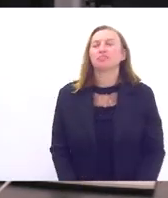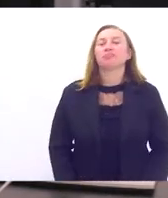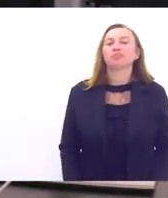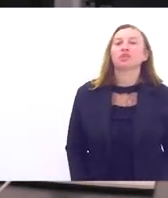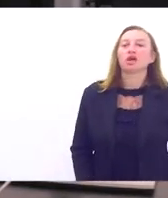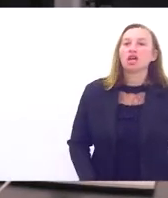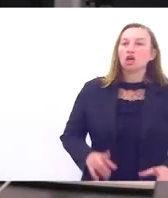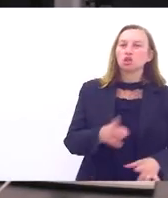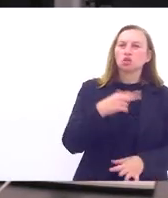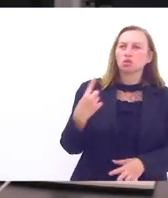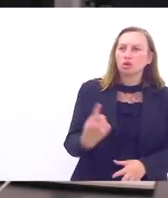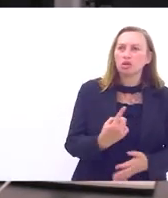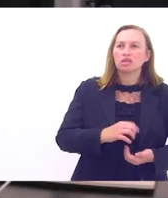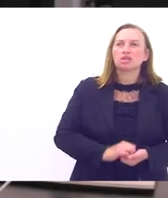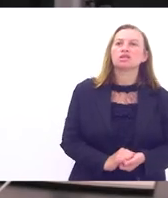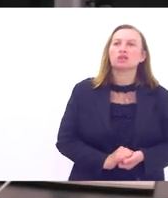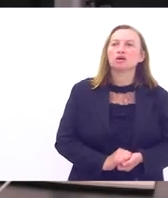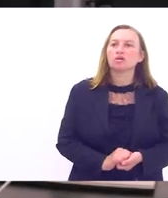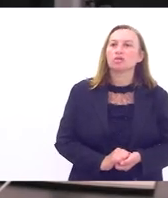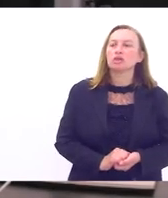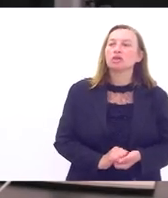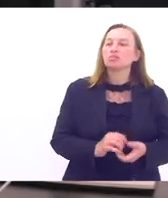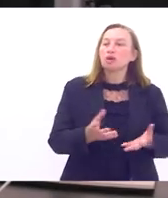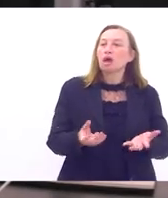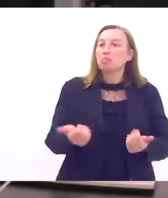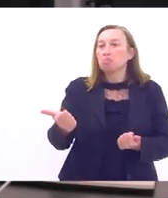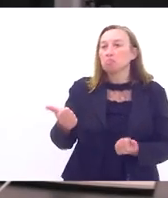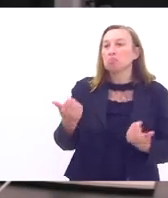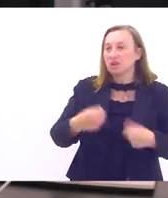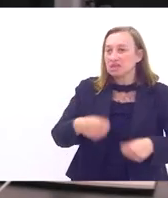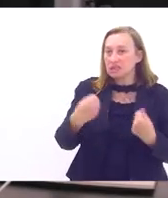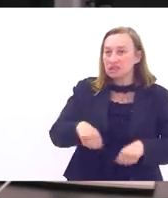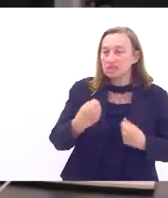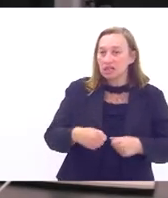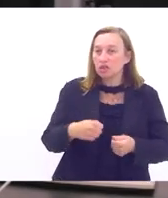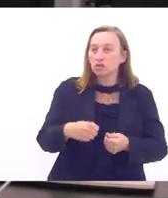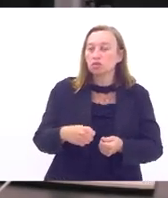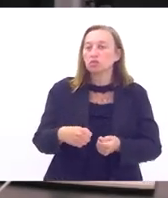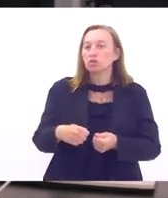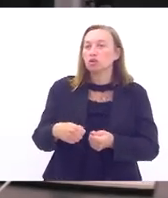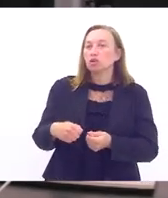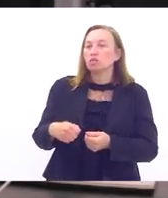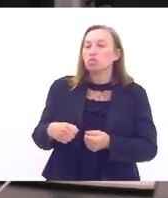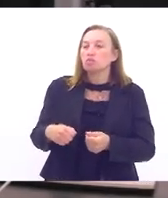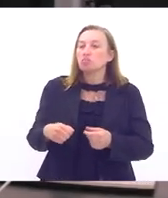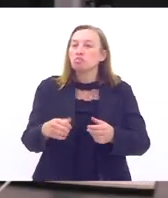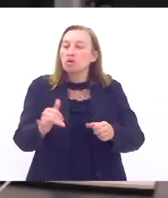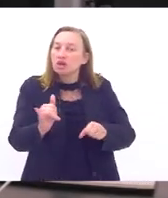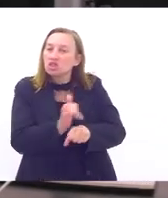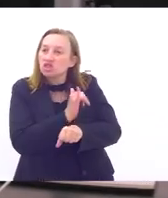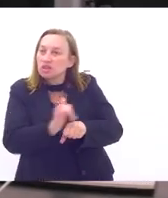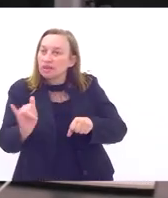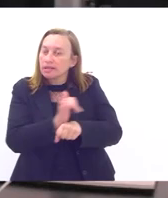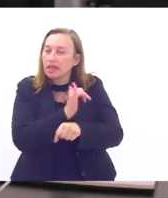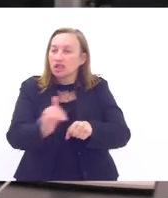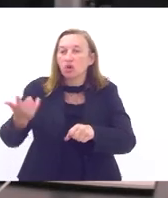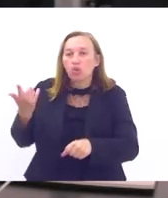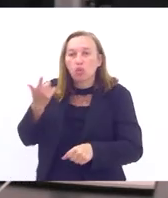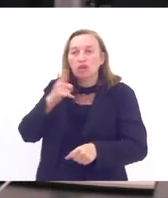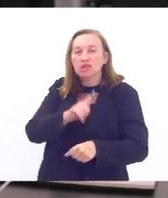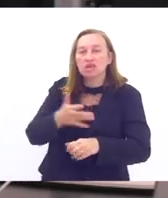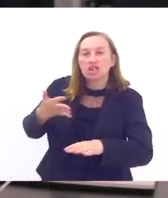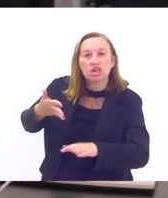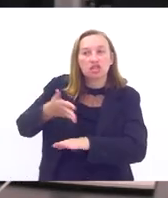Então, a gente está contando com essa consultoria na busca de uma alternativa para conseguir que isso